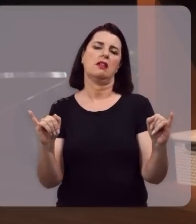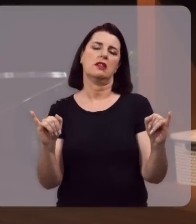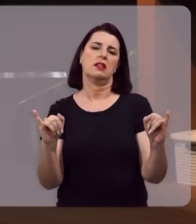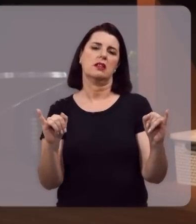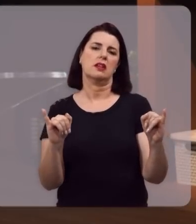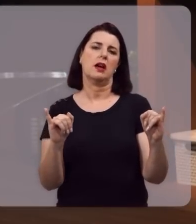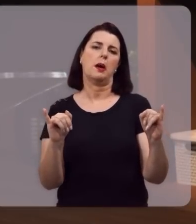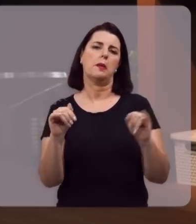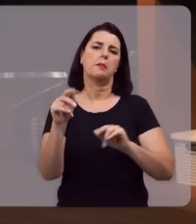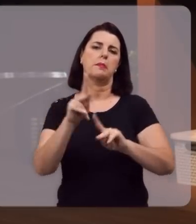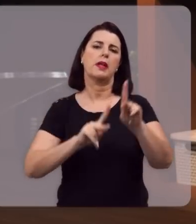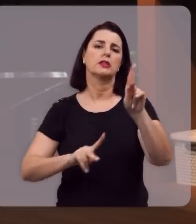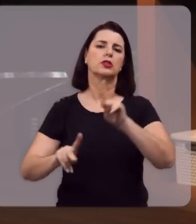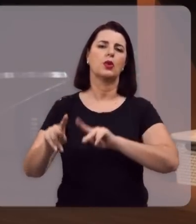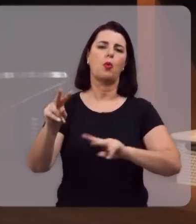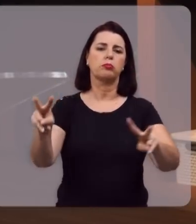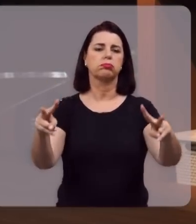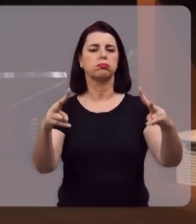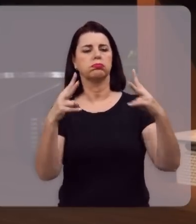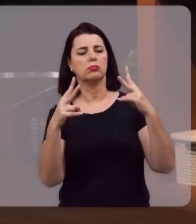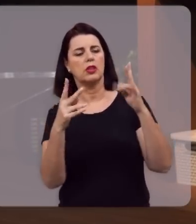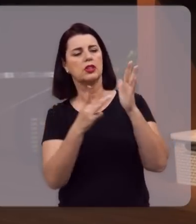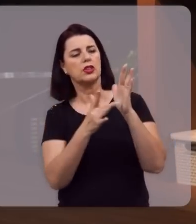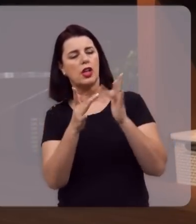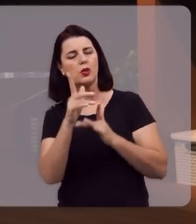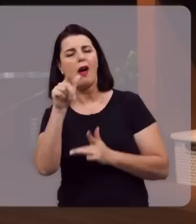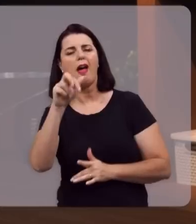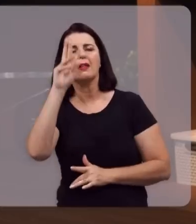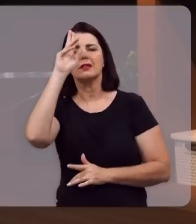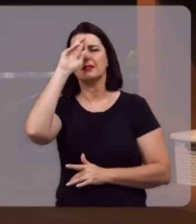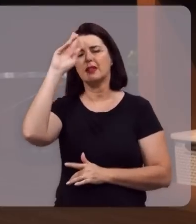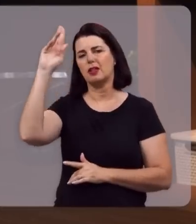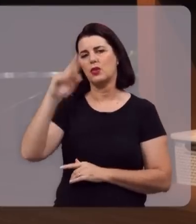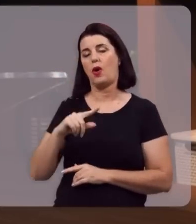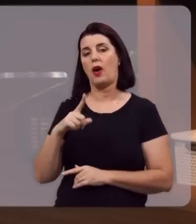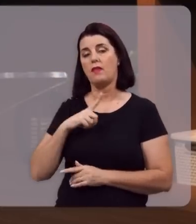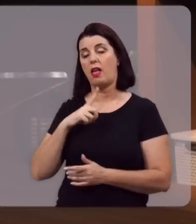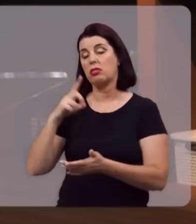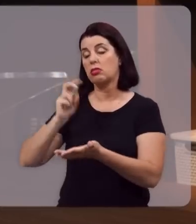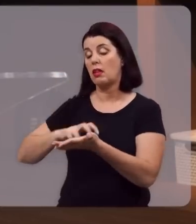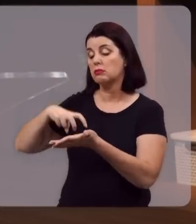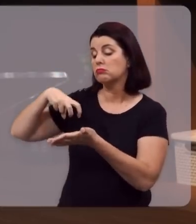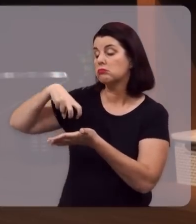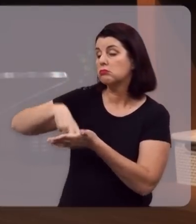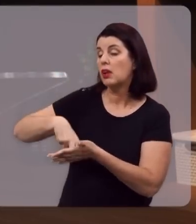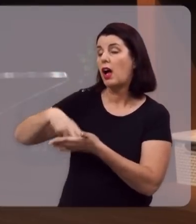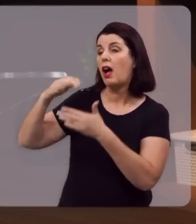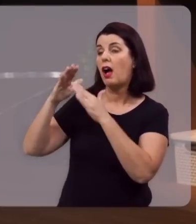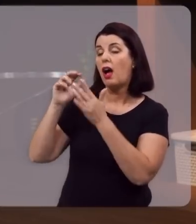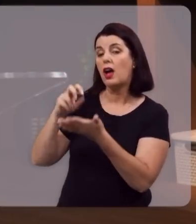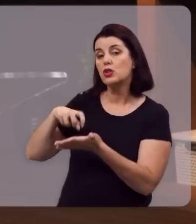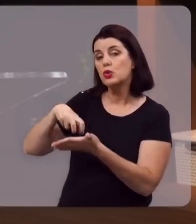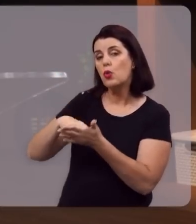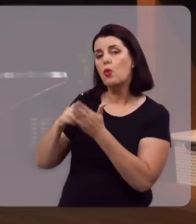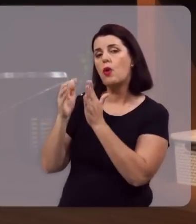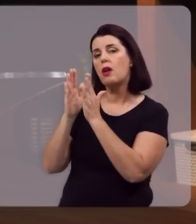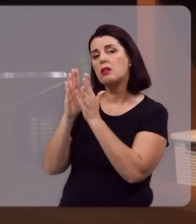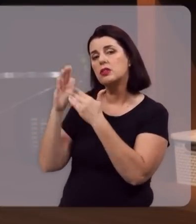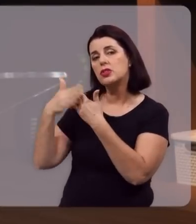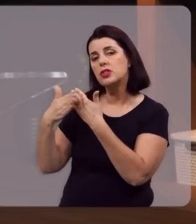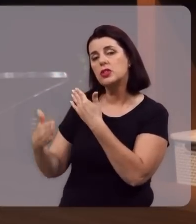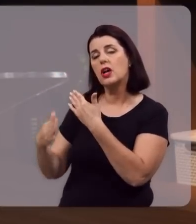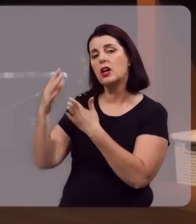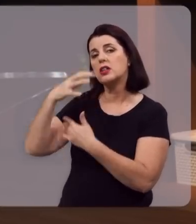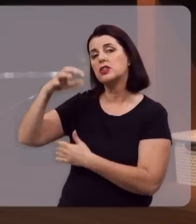declaração pública de que Jesus Cristo é Senhor, e vão ter que se prostrar, e vão ter que se ajoelhar